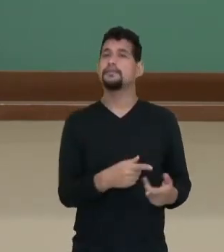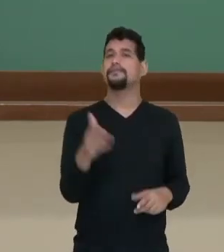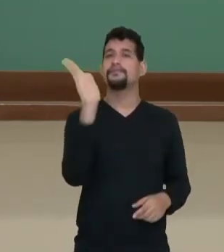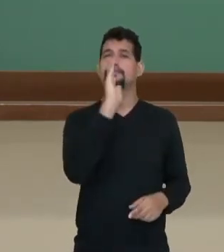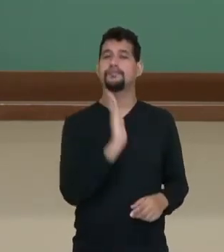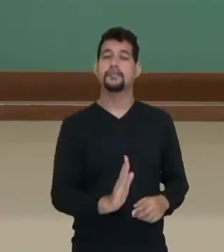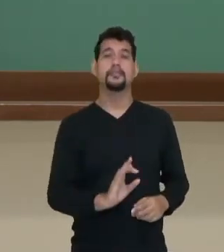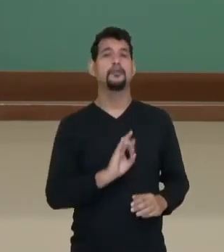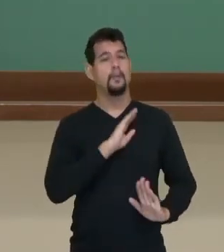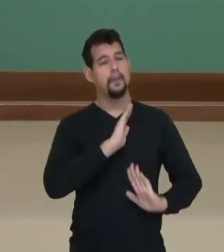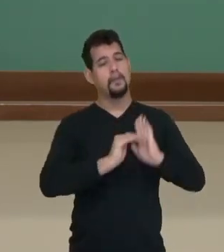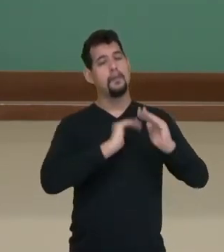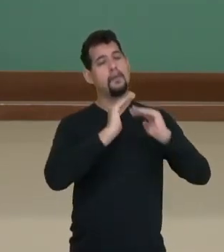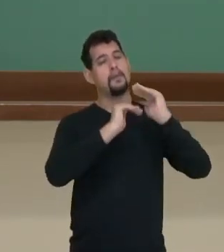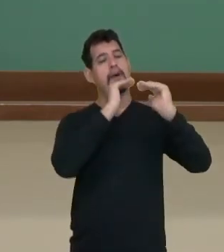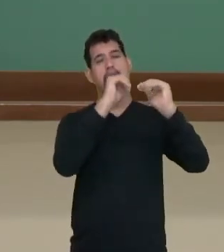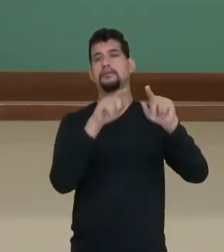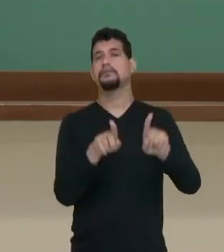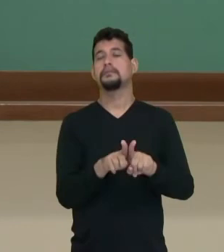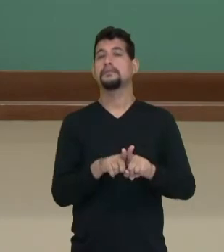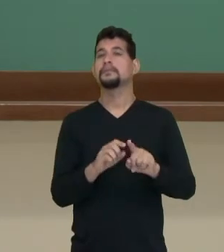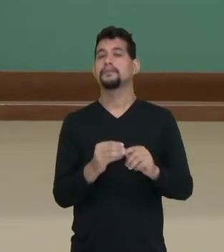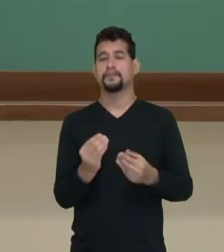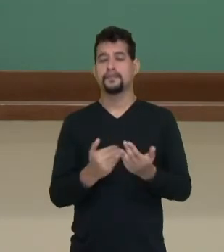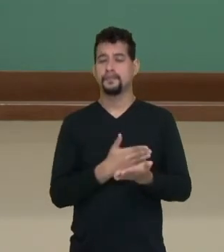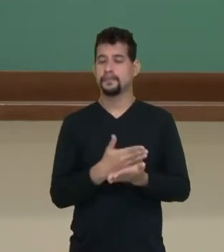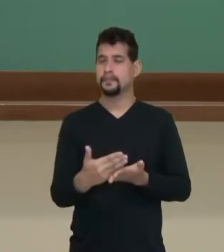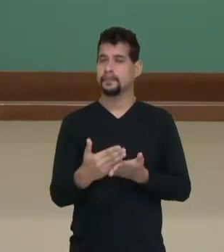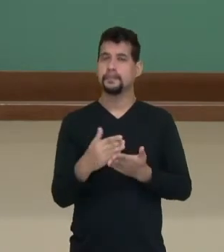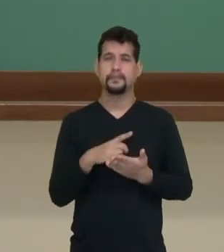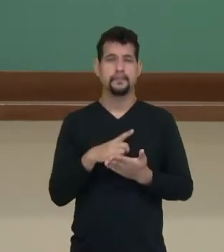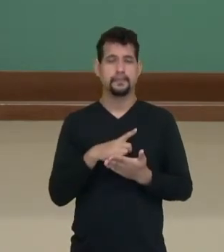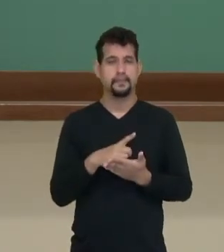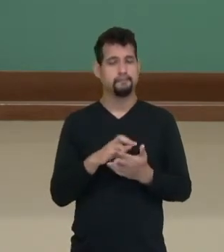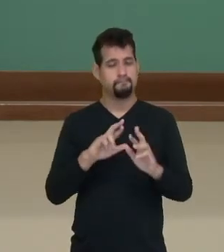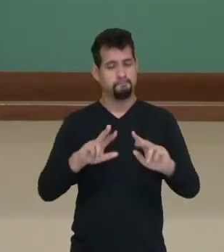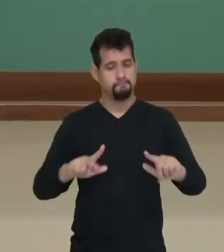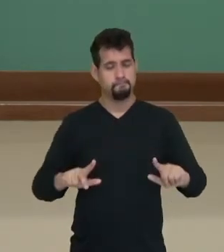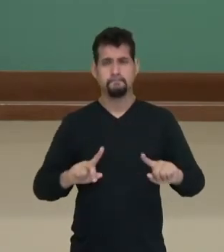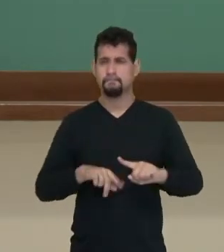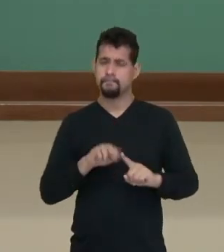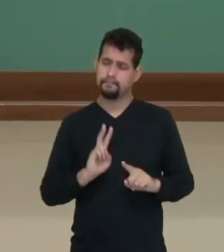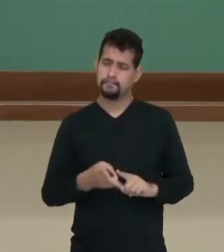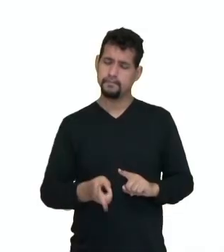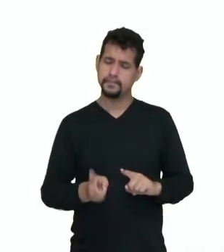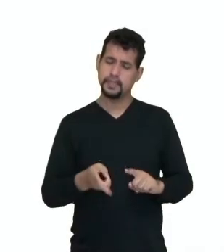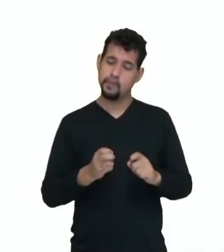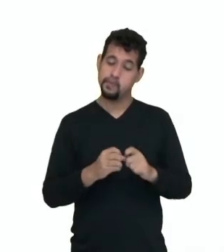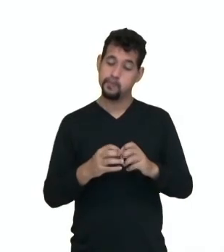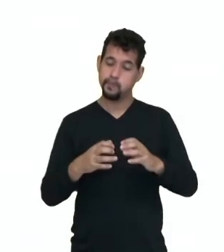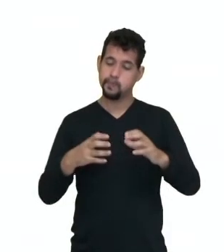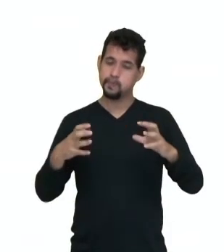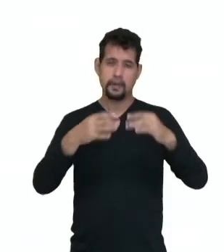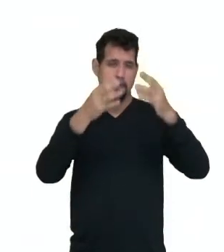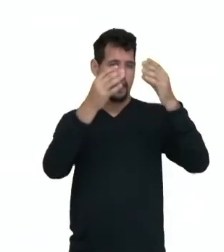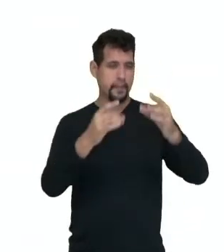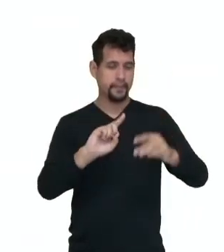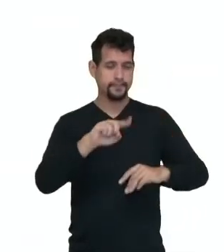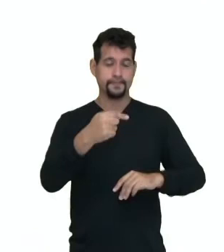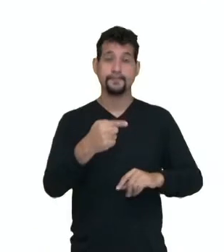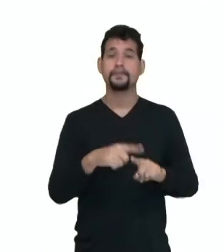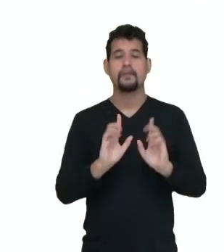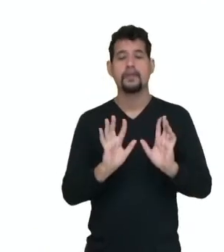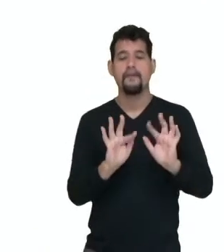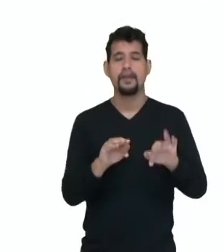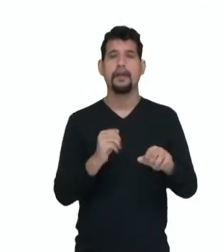vem crescendo aí desde quando começou a produzir então as aves, né? Sempre aumentou. Vamos ver aqui então os detalhes. No final da